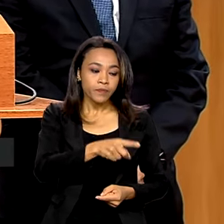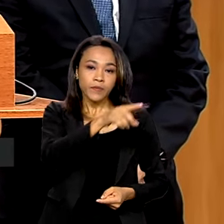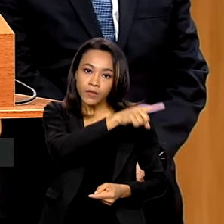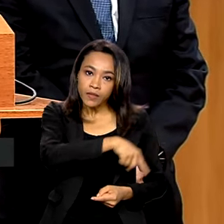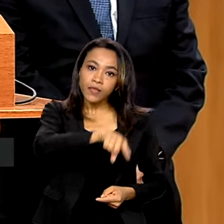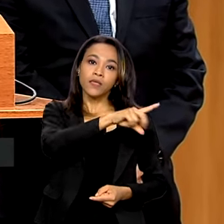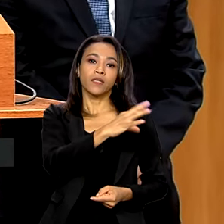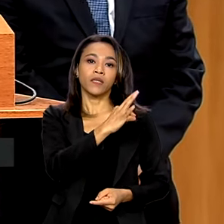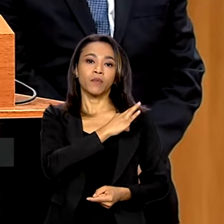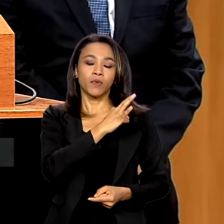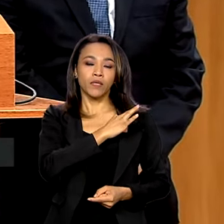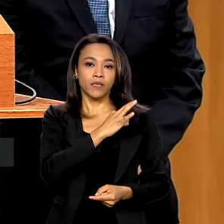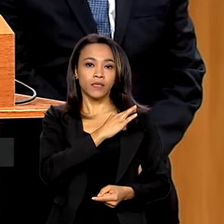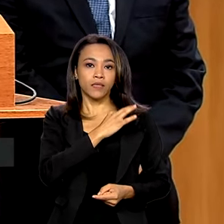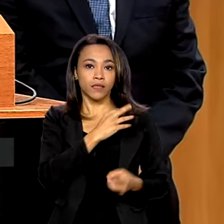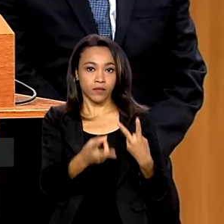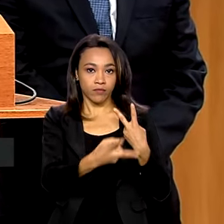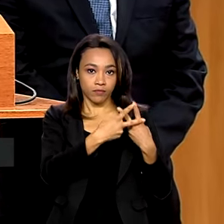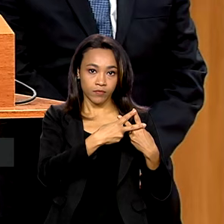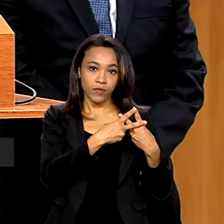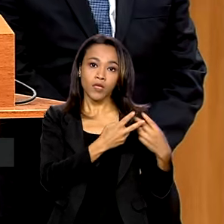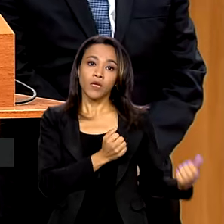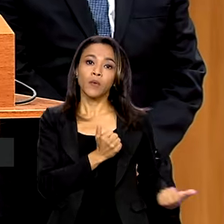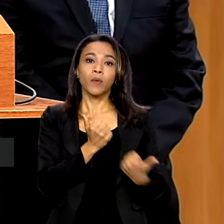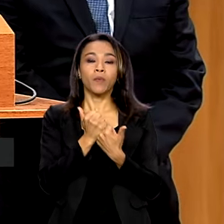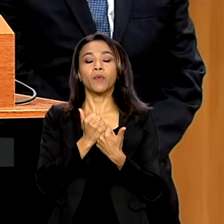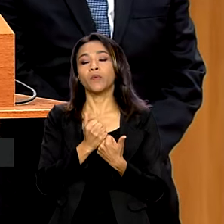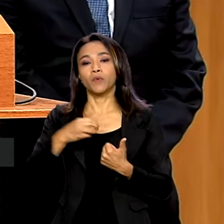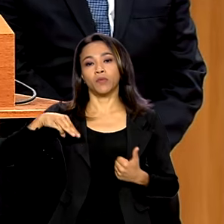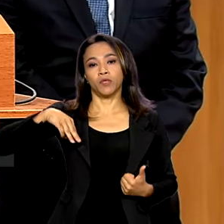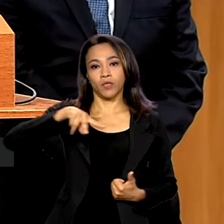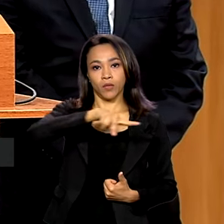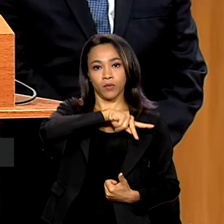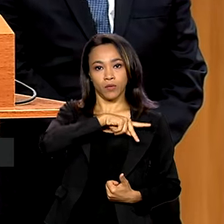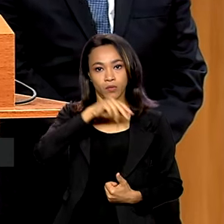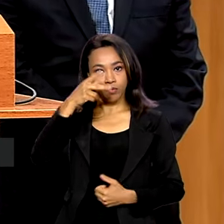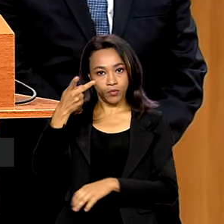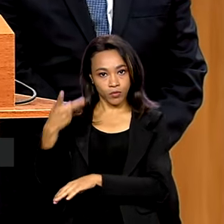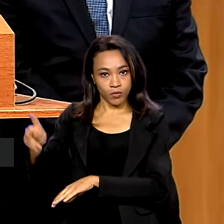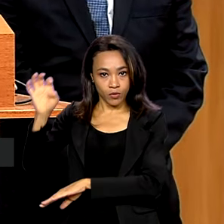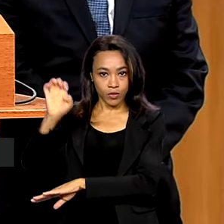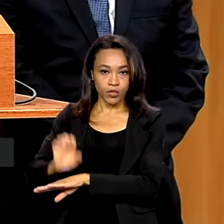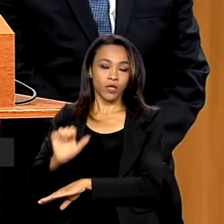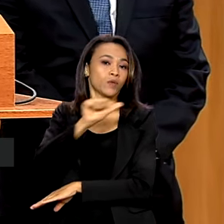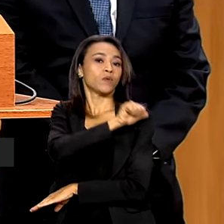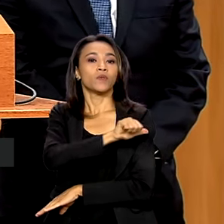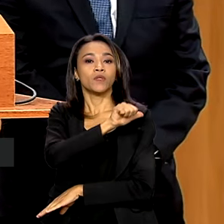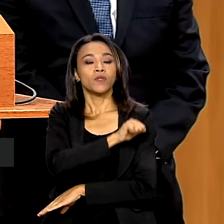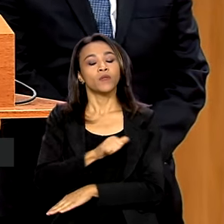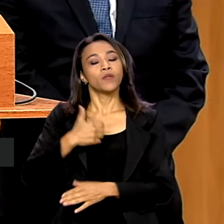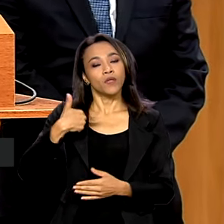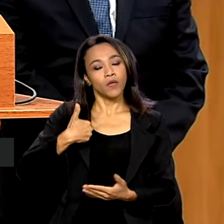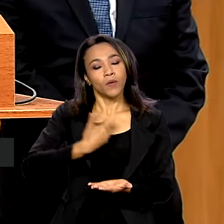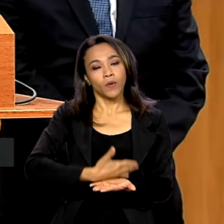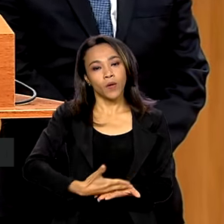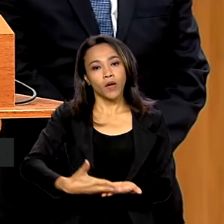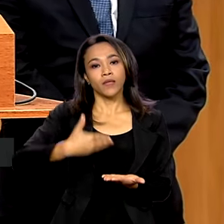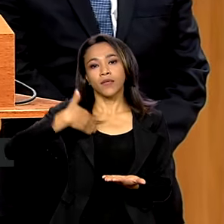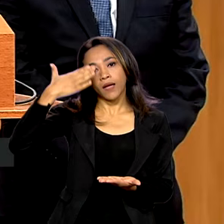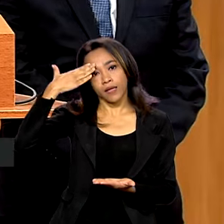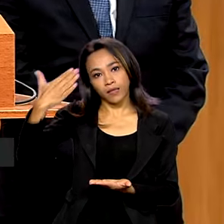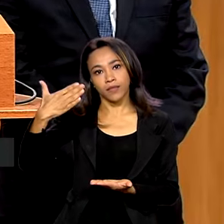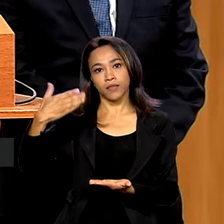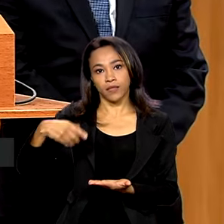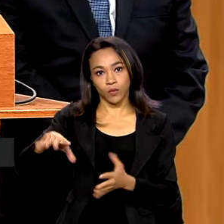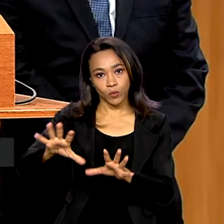Penal Federal, com o Ministério Público do Rio de Janeiro. E eu começo exatamente agradecendo a todas as